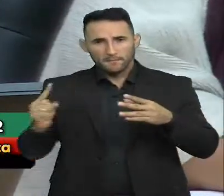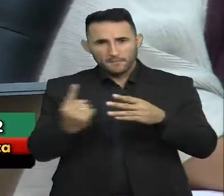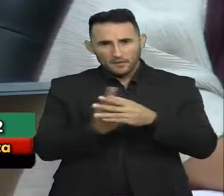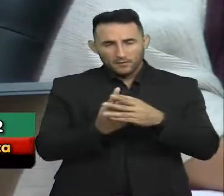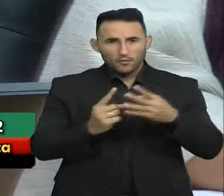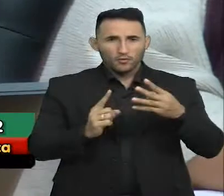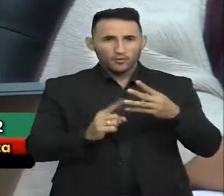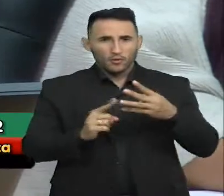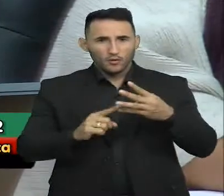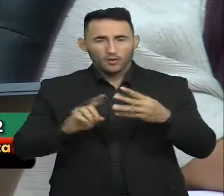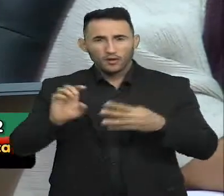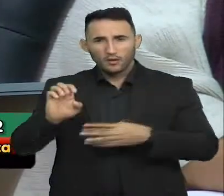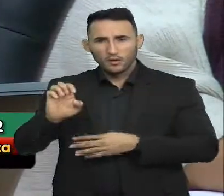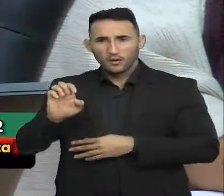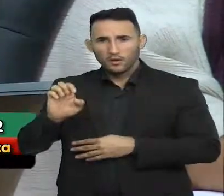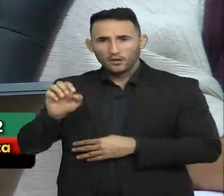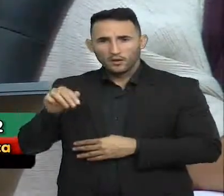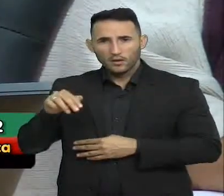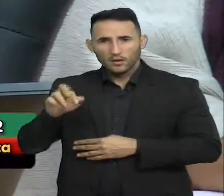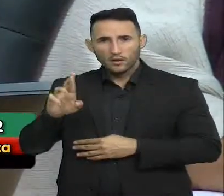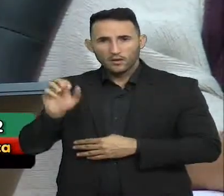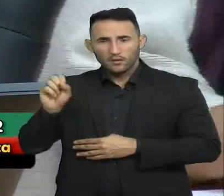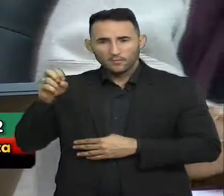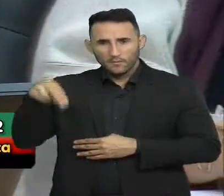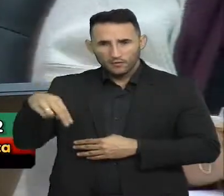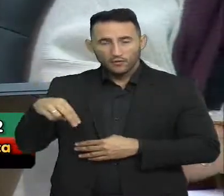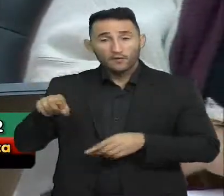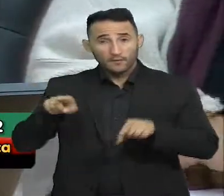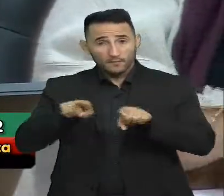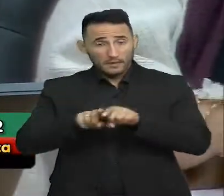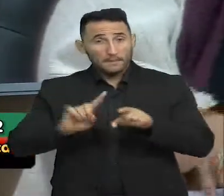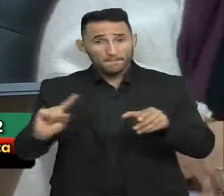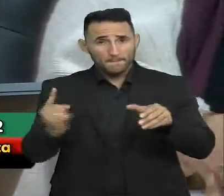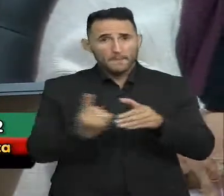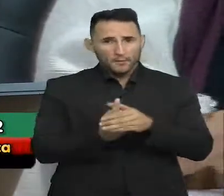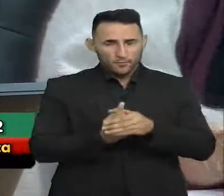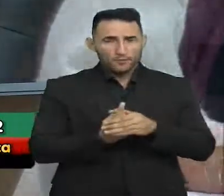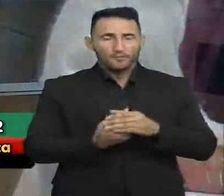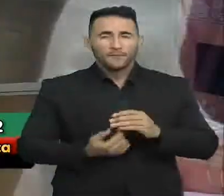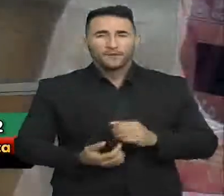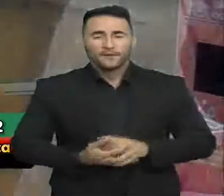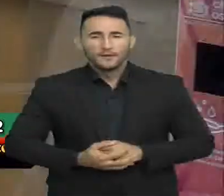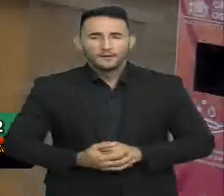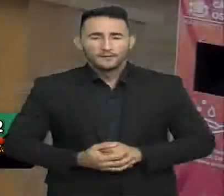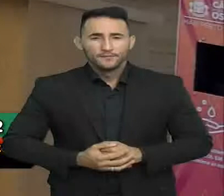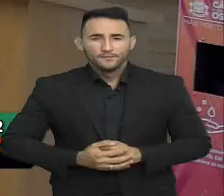membro, e o Emerson Márcio Vitalino, também como membro.